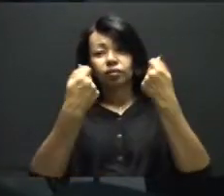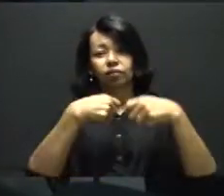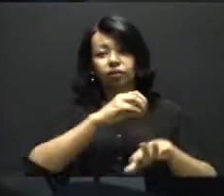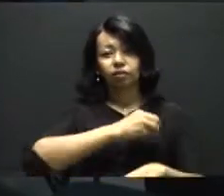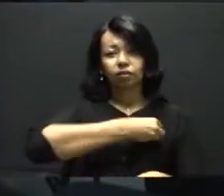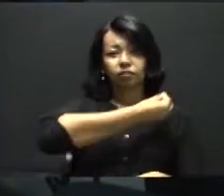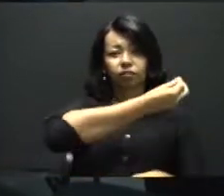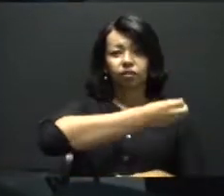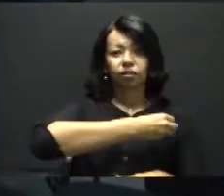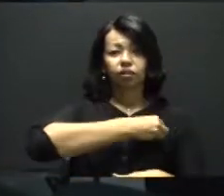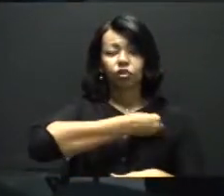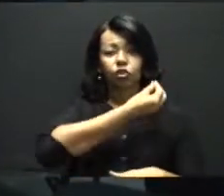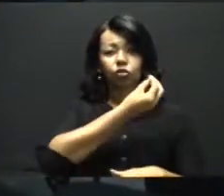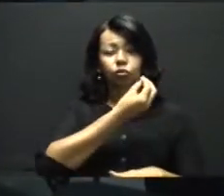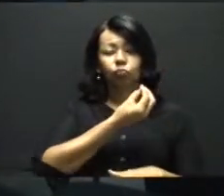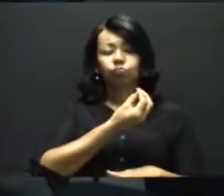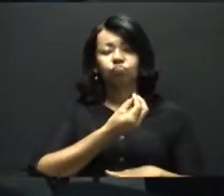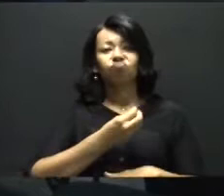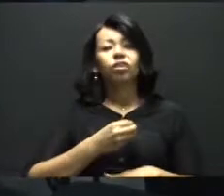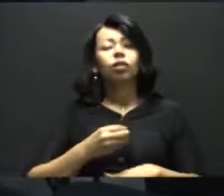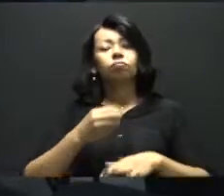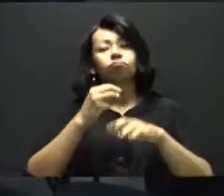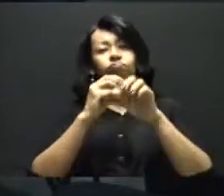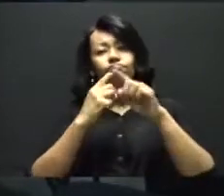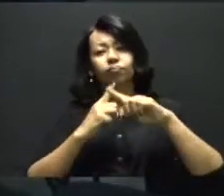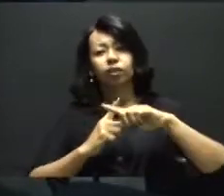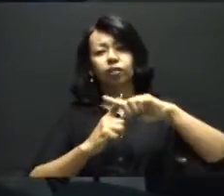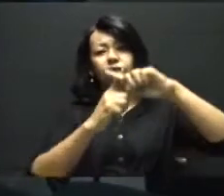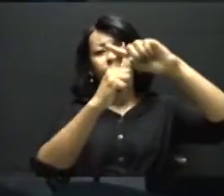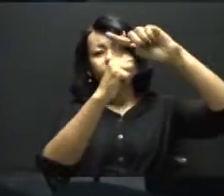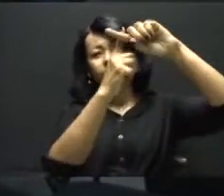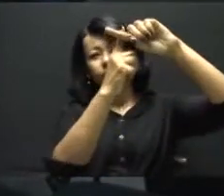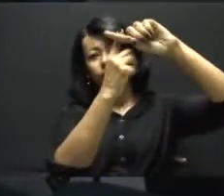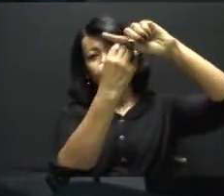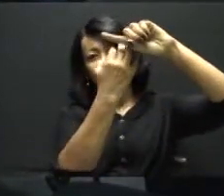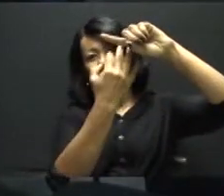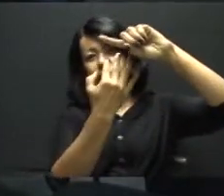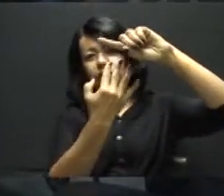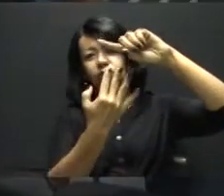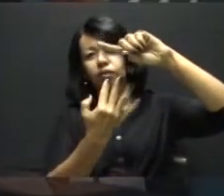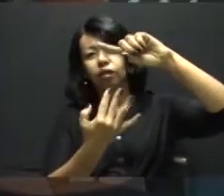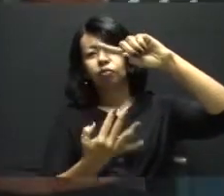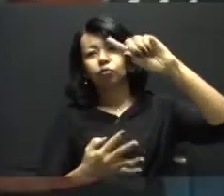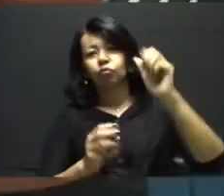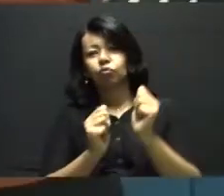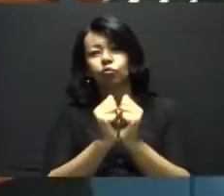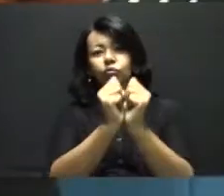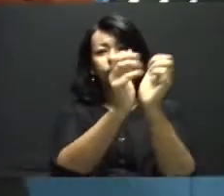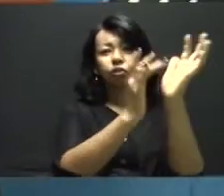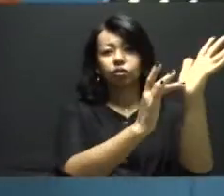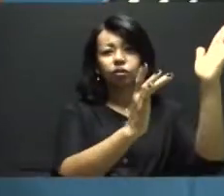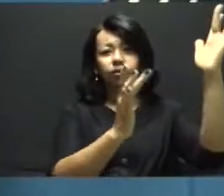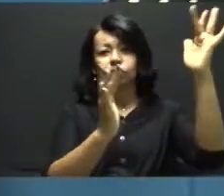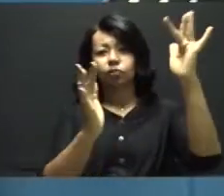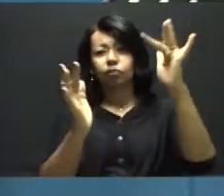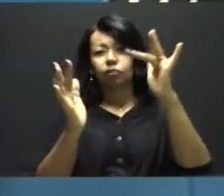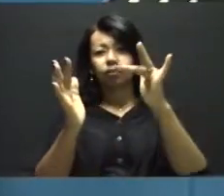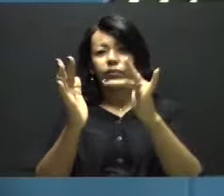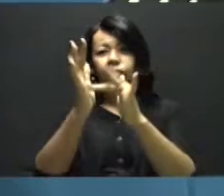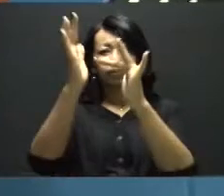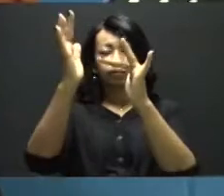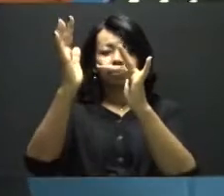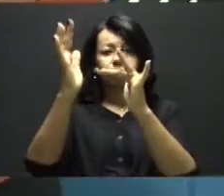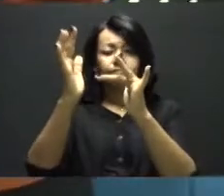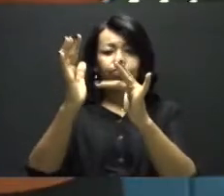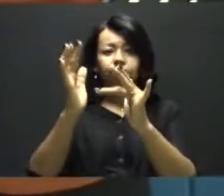vida e se rio que mão não a da cruz lado de jesus